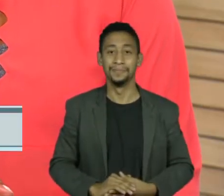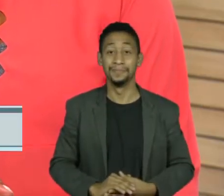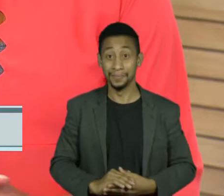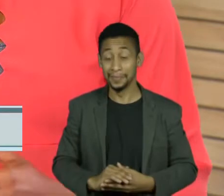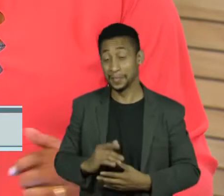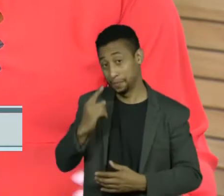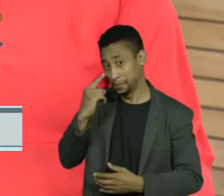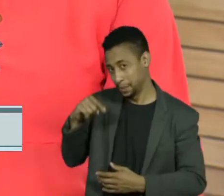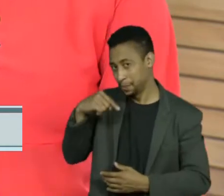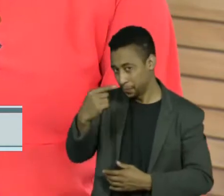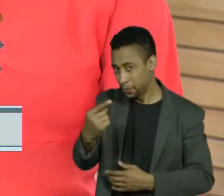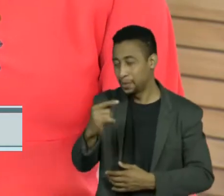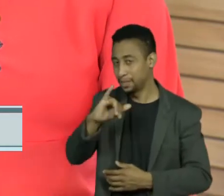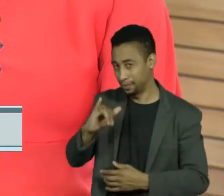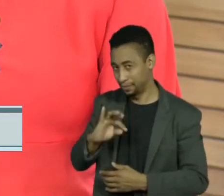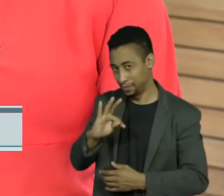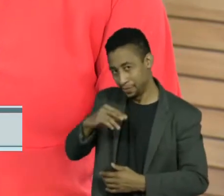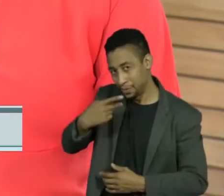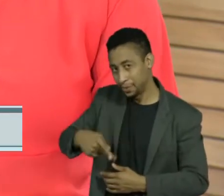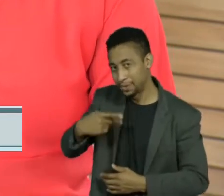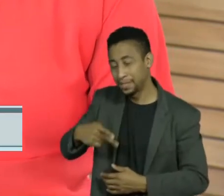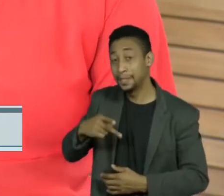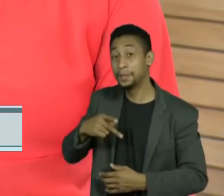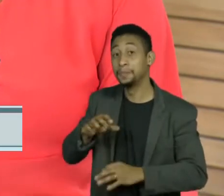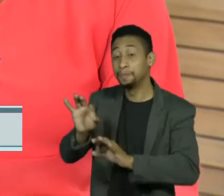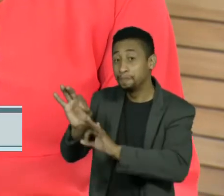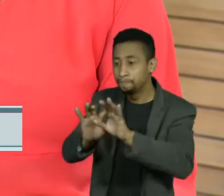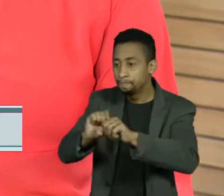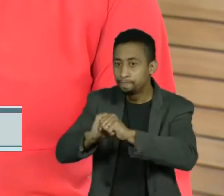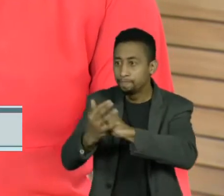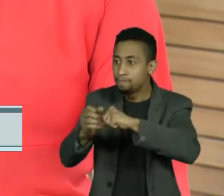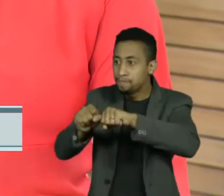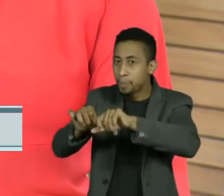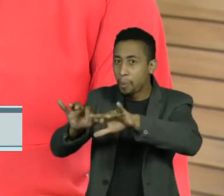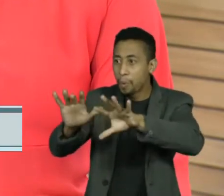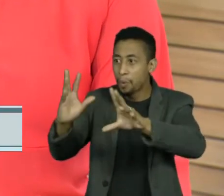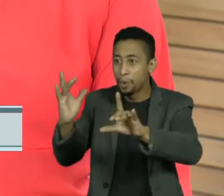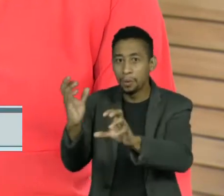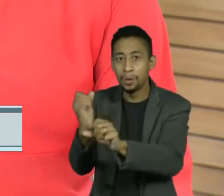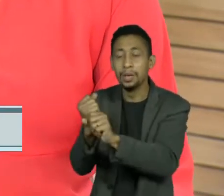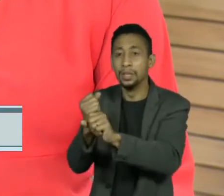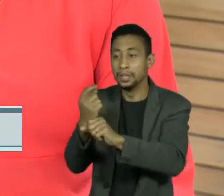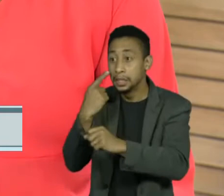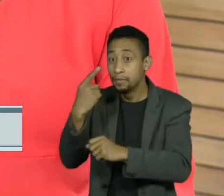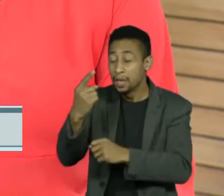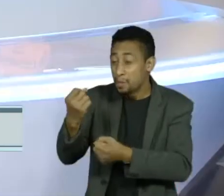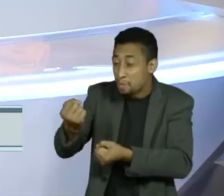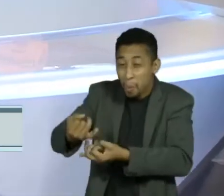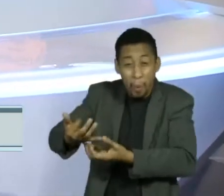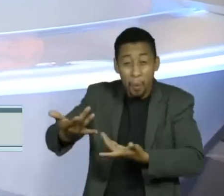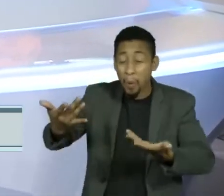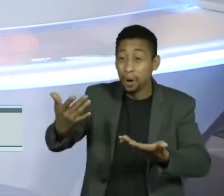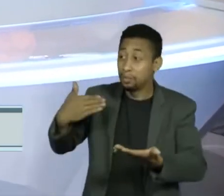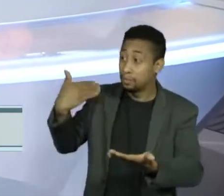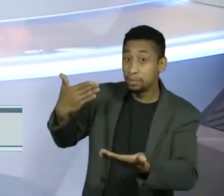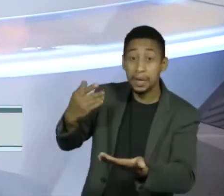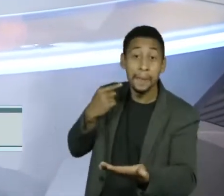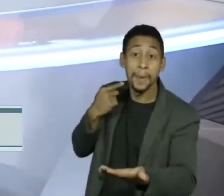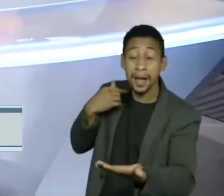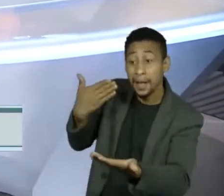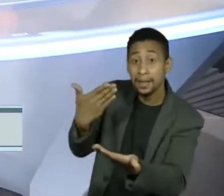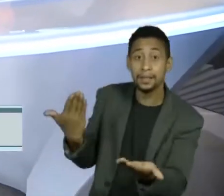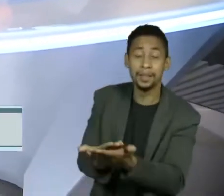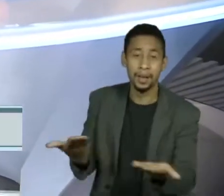Daqui a pouco aqui no Jornal da Tarde, os números do coronavírus no Brasil, que atingem as maiores taxas desde maio. Nos Estados Unidos,